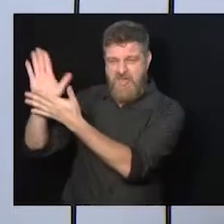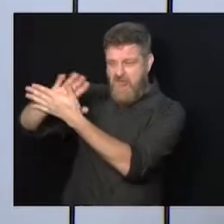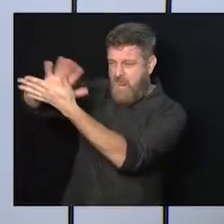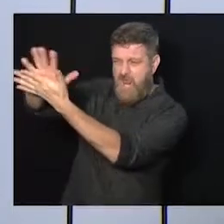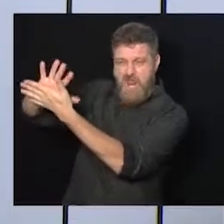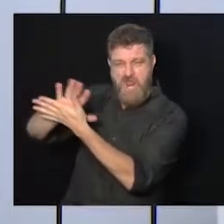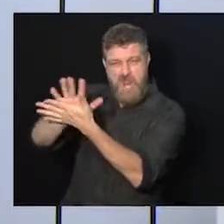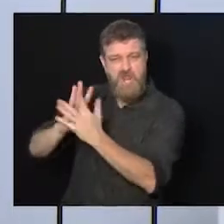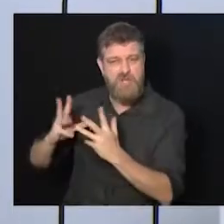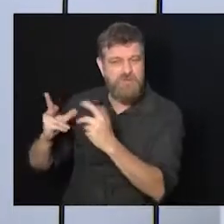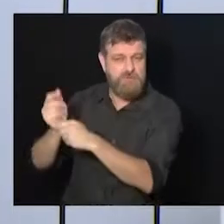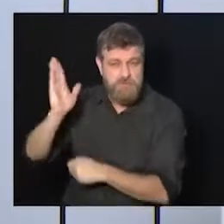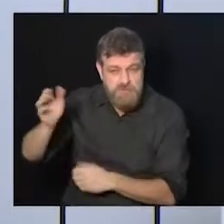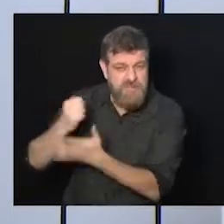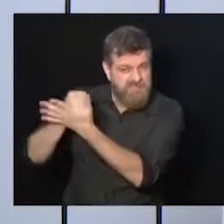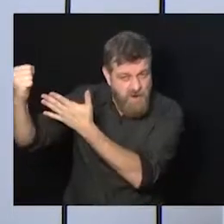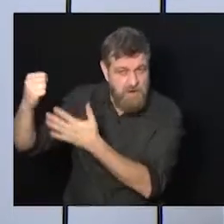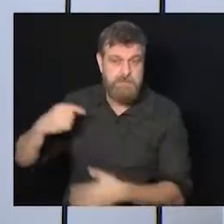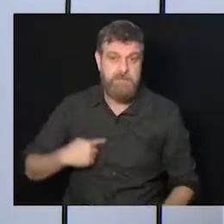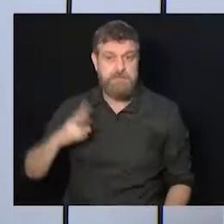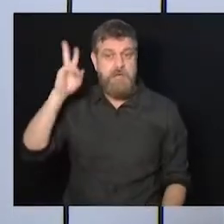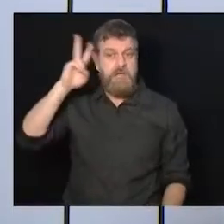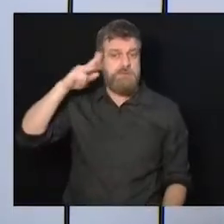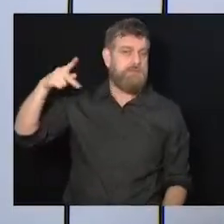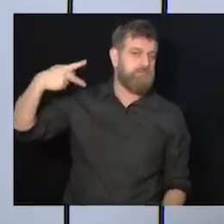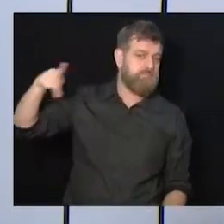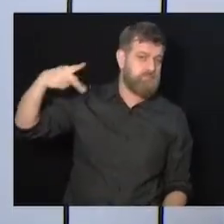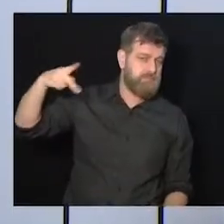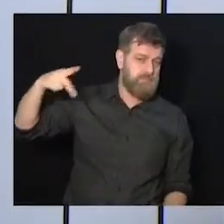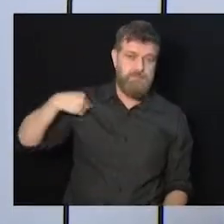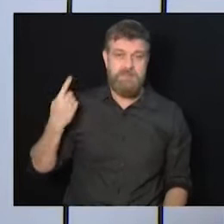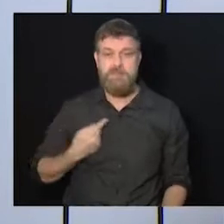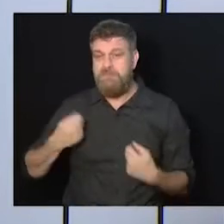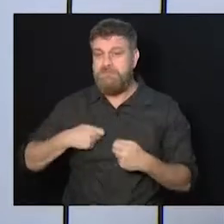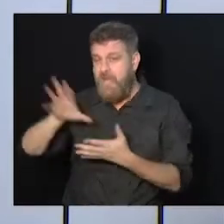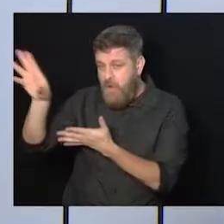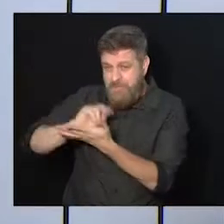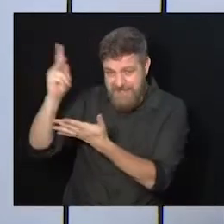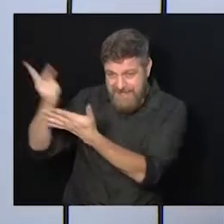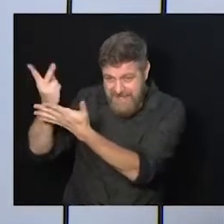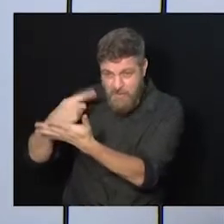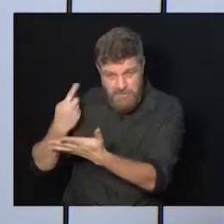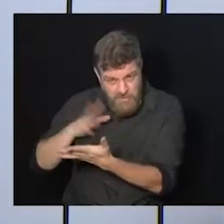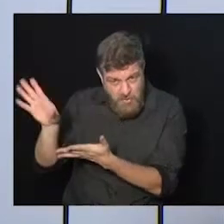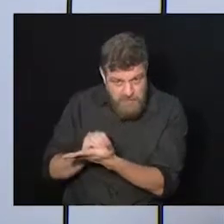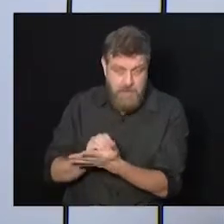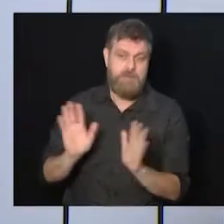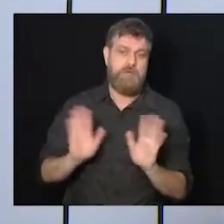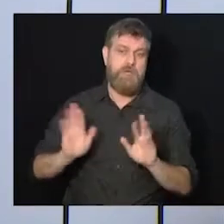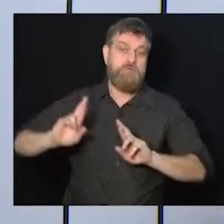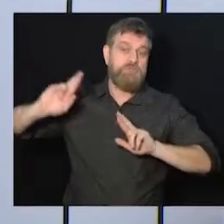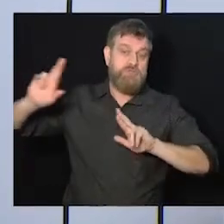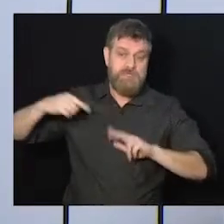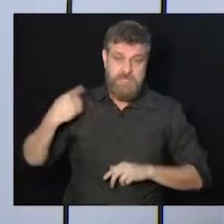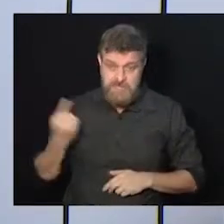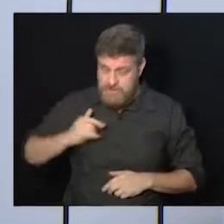dizimou. A história da Europa é a sua história, né? Eu acho que a gente não precisa repetir os erros que eles fizeram lá, pelo contrário. Eu acho que a gente